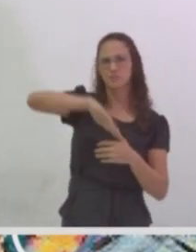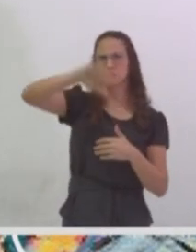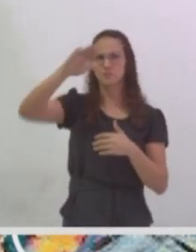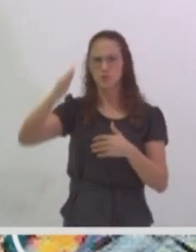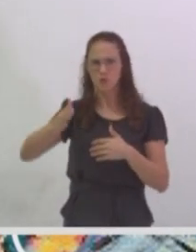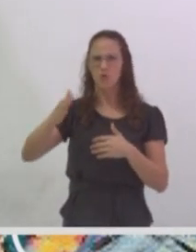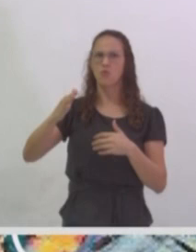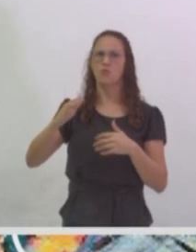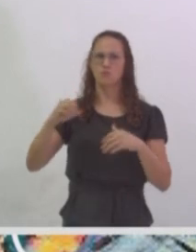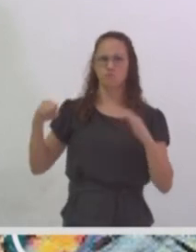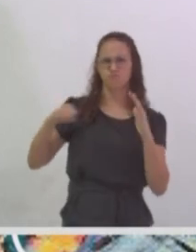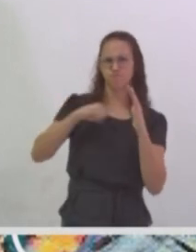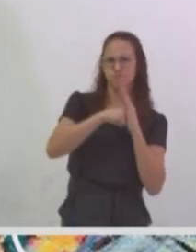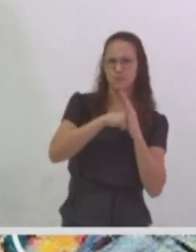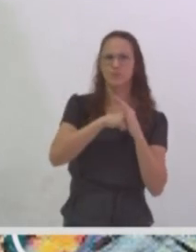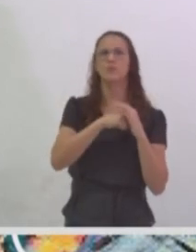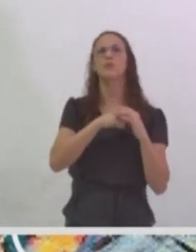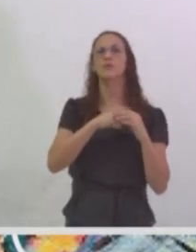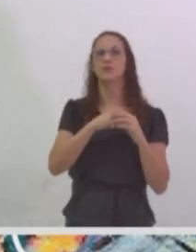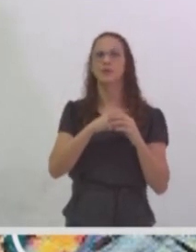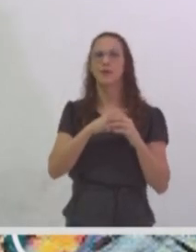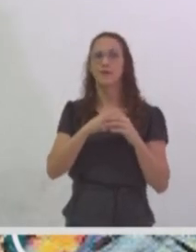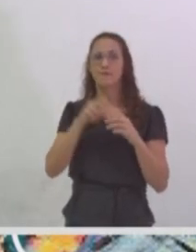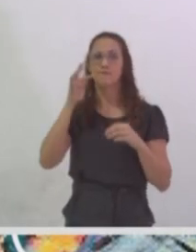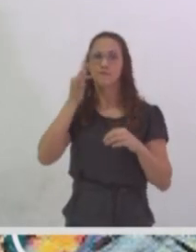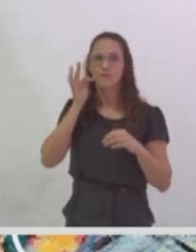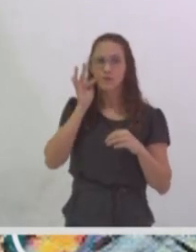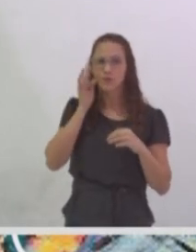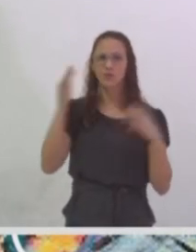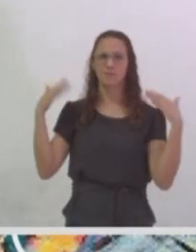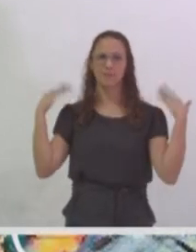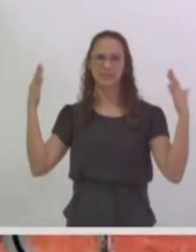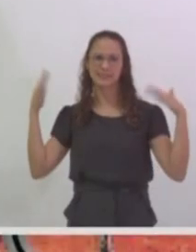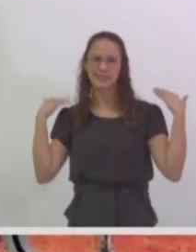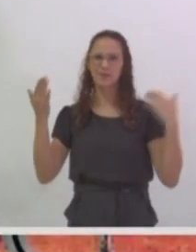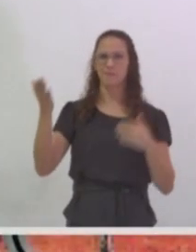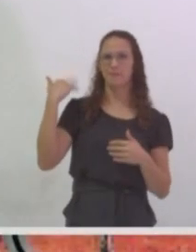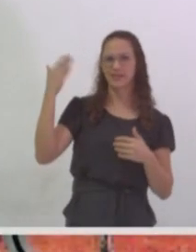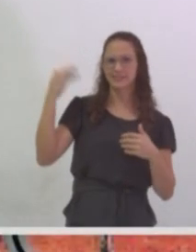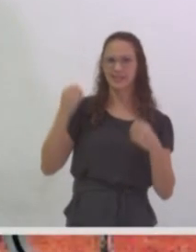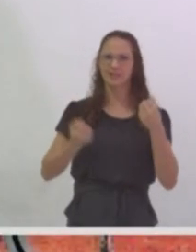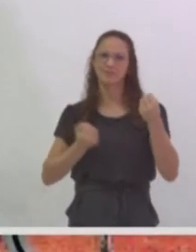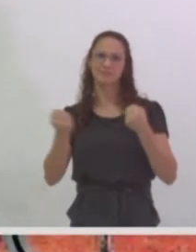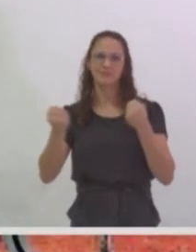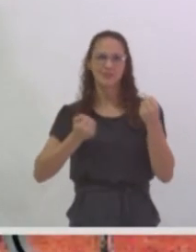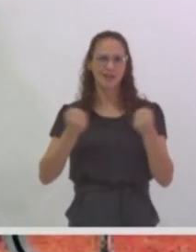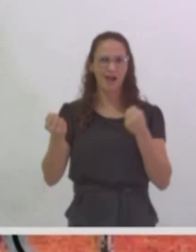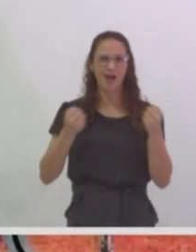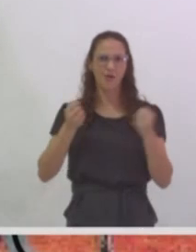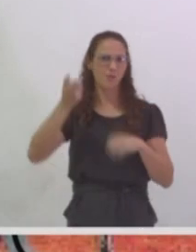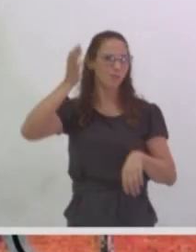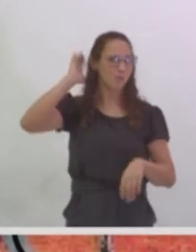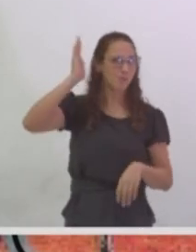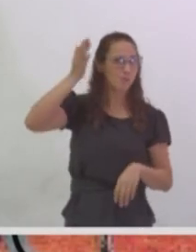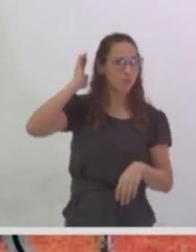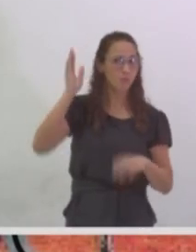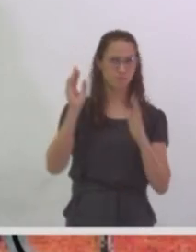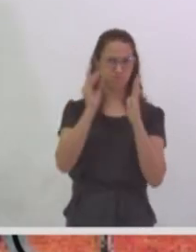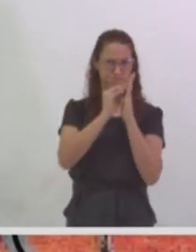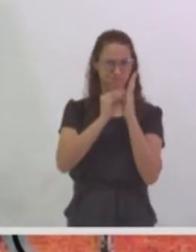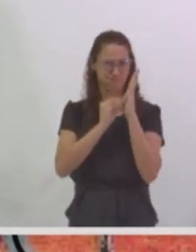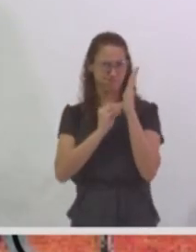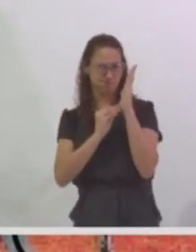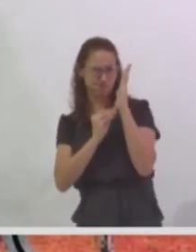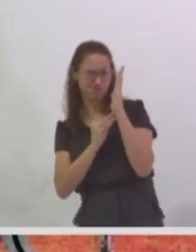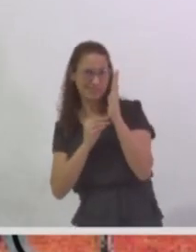passeio, passado, carro e burro. Era uma aventura incansável. E no quinto